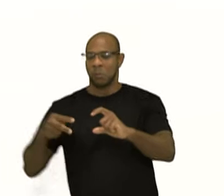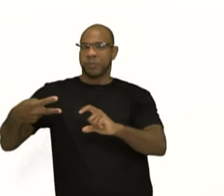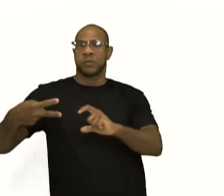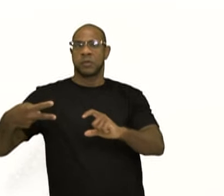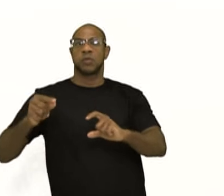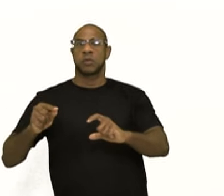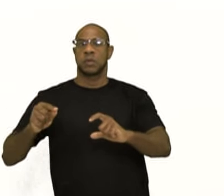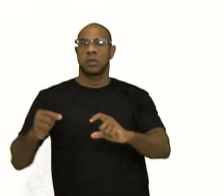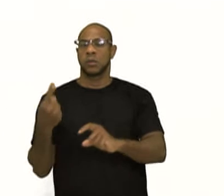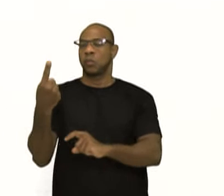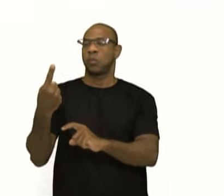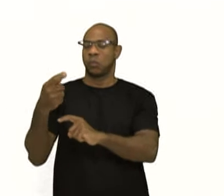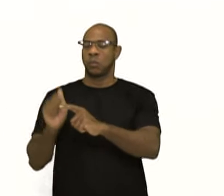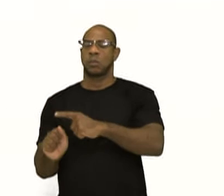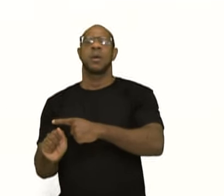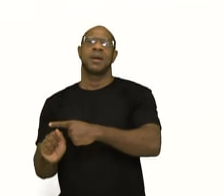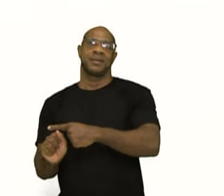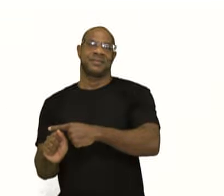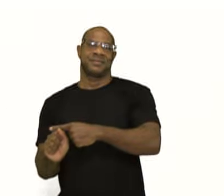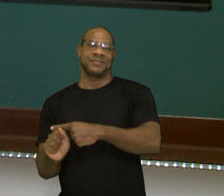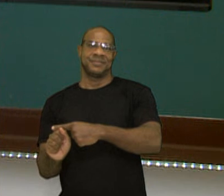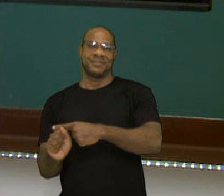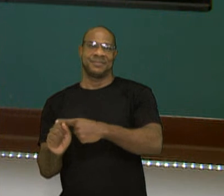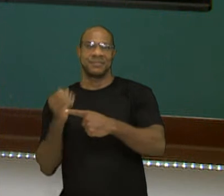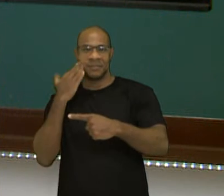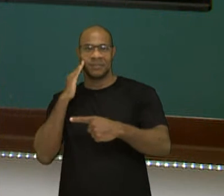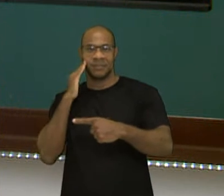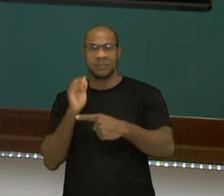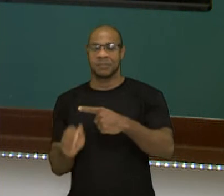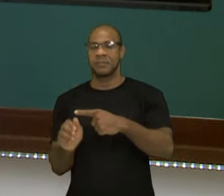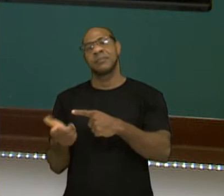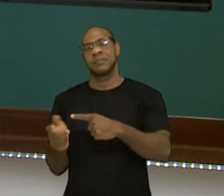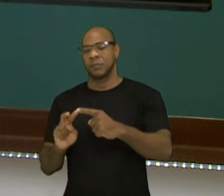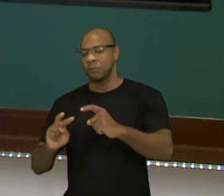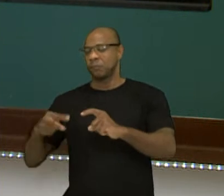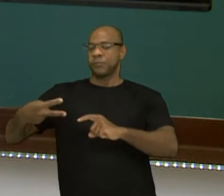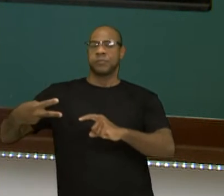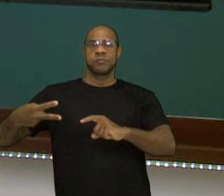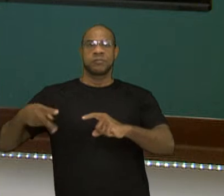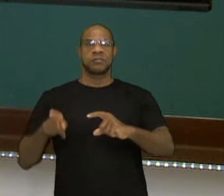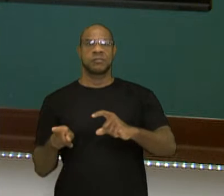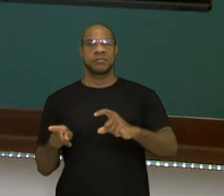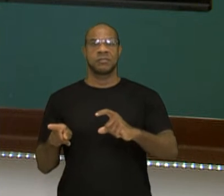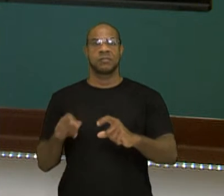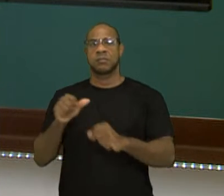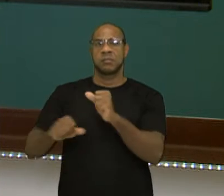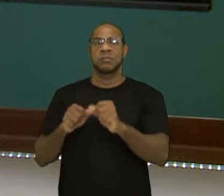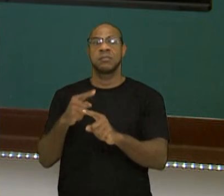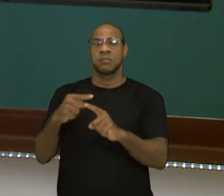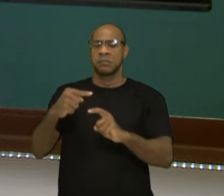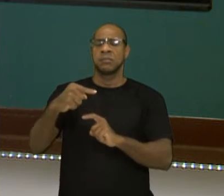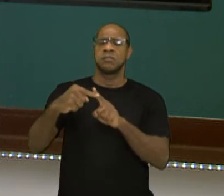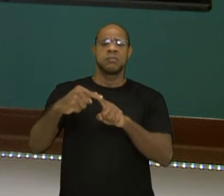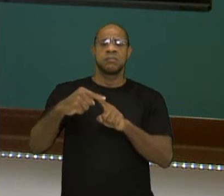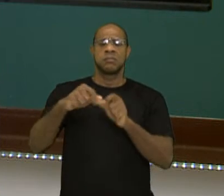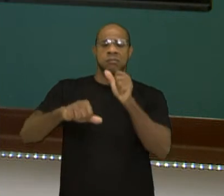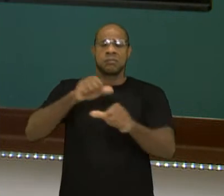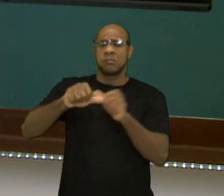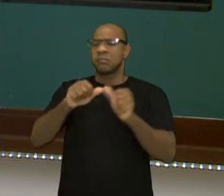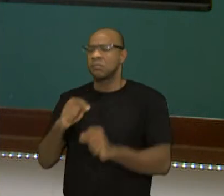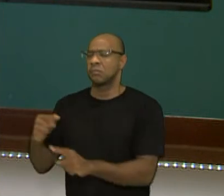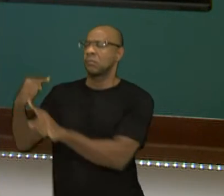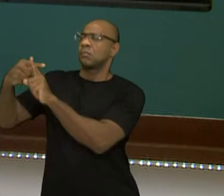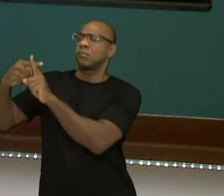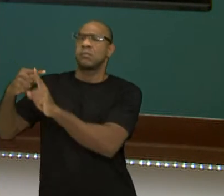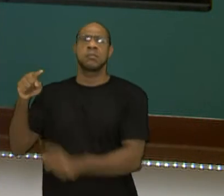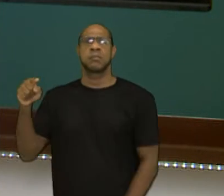o quê? 1 sobre A, certo? Era A, virou 1 sobre A. E olha o que aconteceu com o expoente. Era negativo,